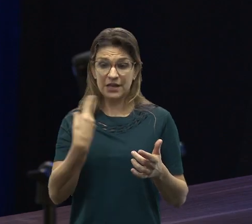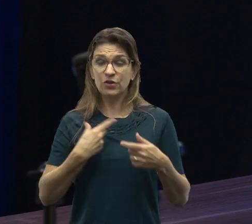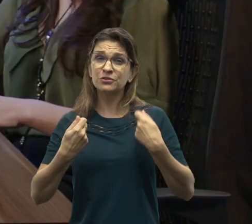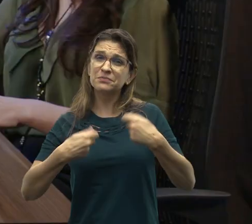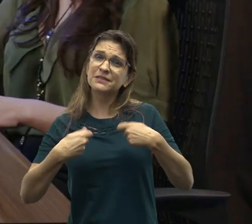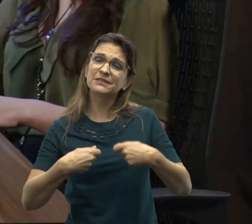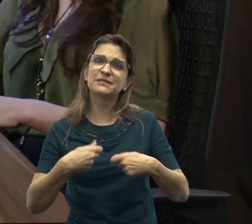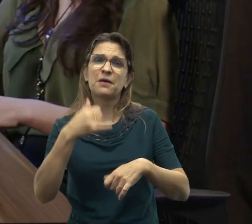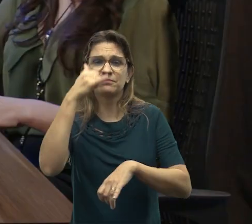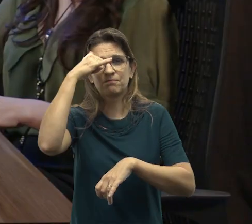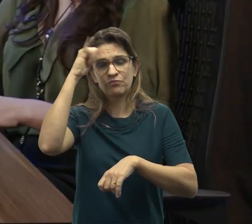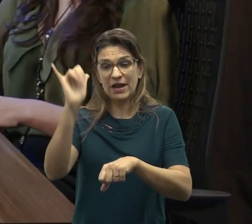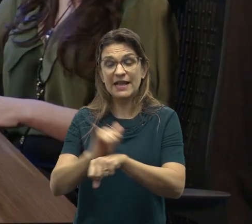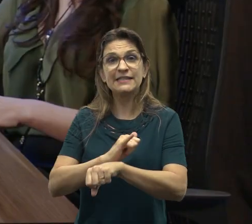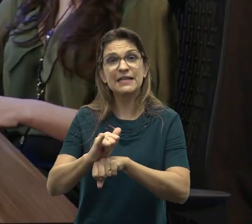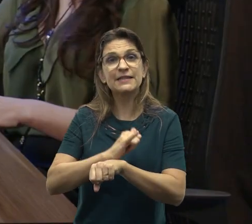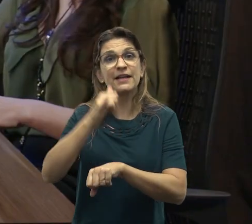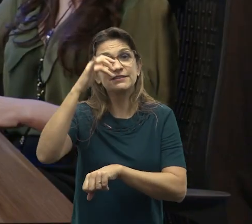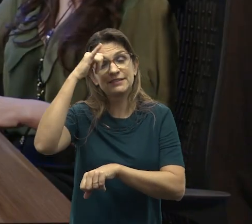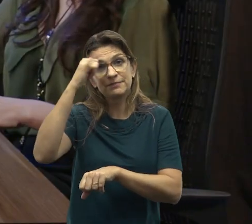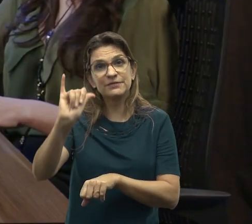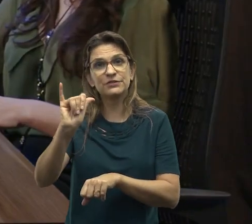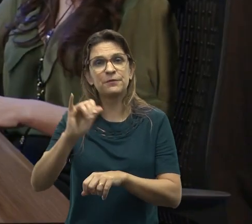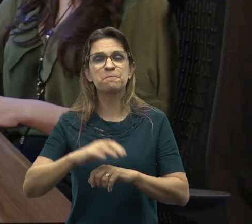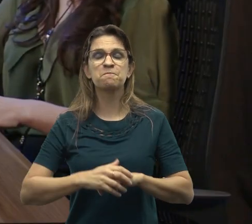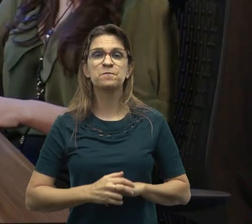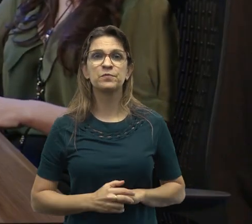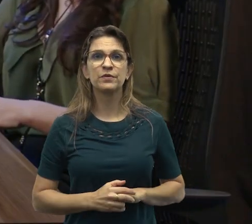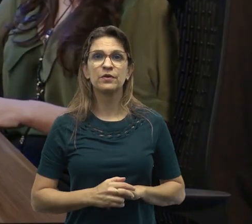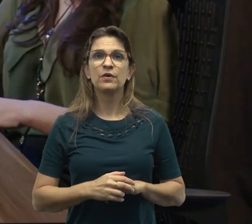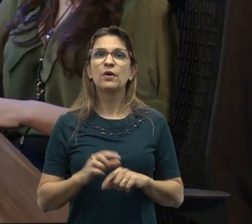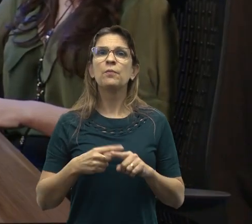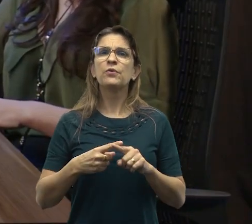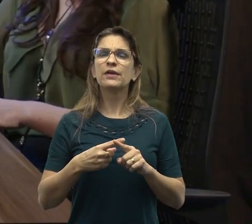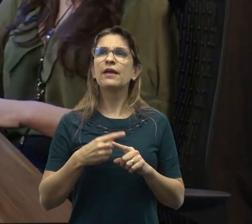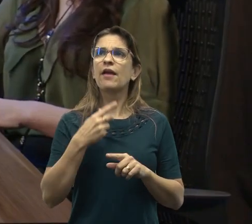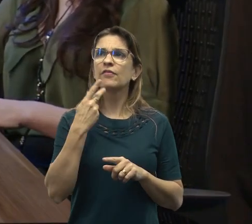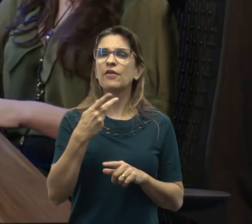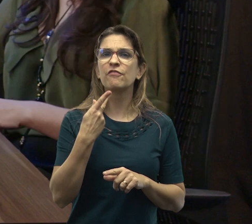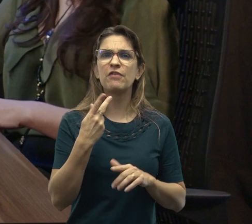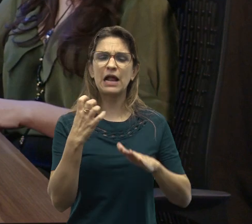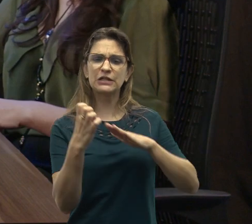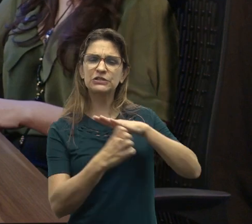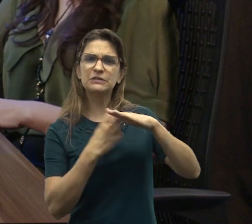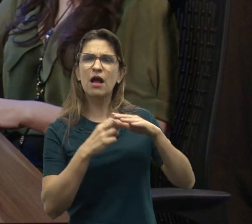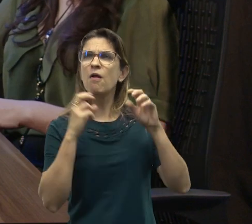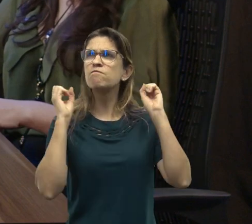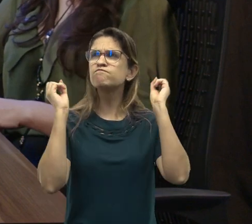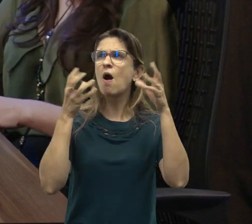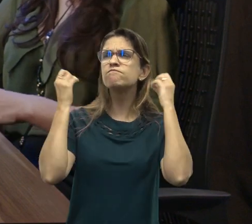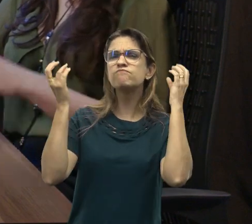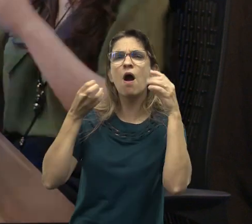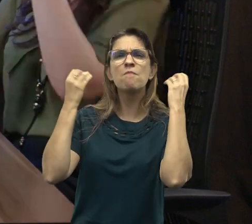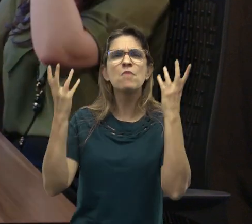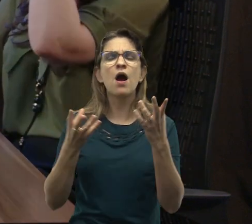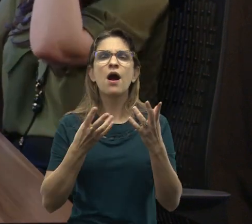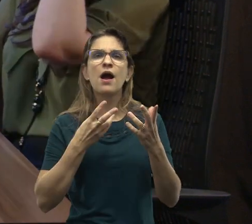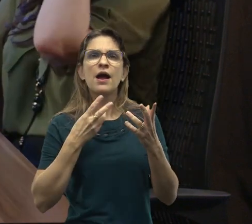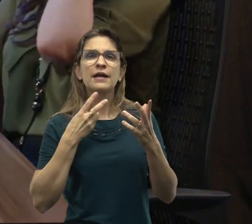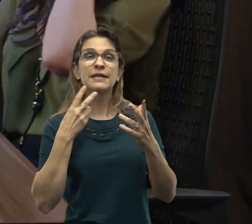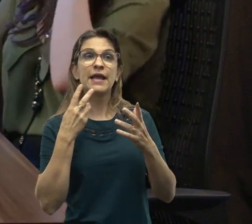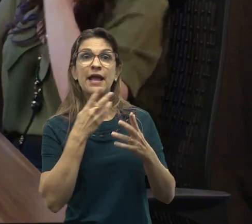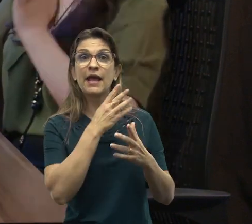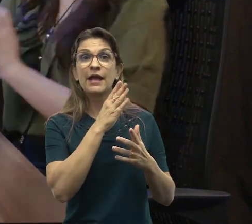preventivamente. Então, por exemplo, por que eu falo que às vezes donos de estabelecimentos, boates, bares, precisam ficar atentos a isso? A gente não